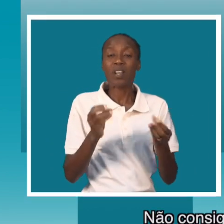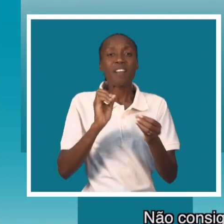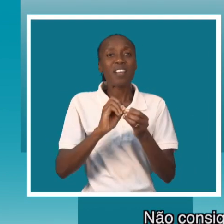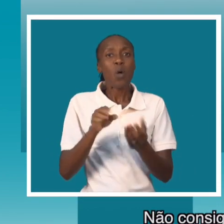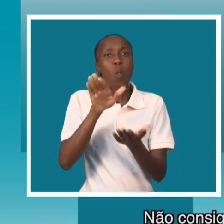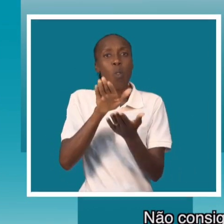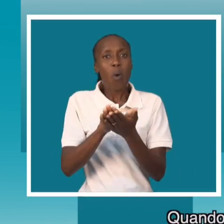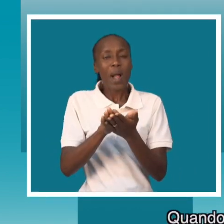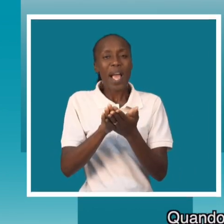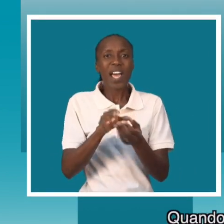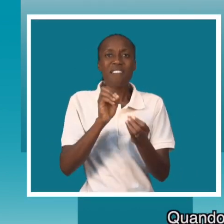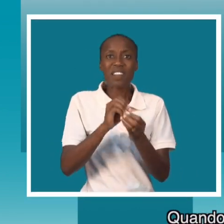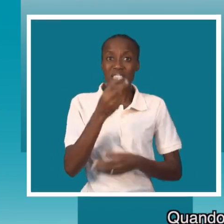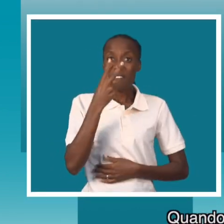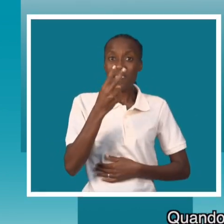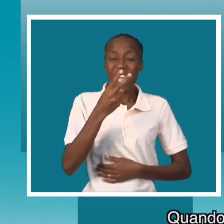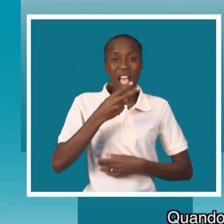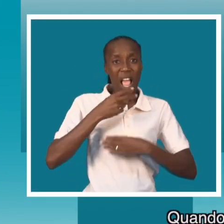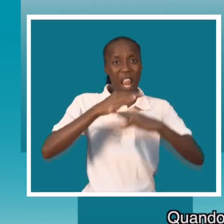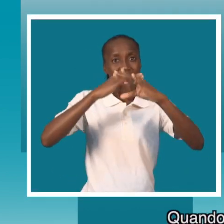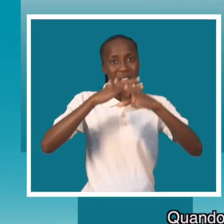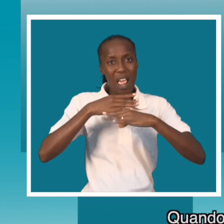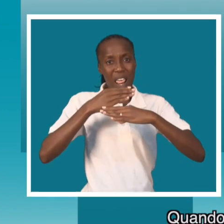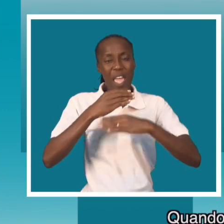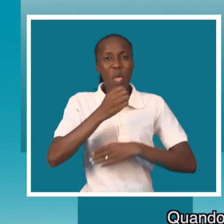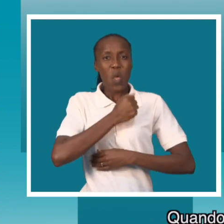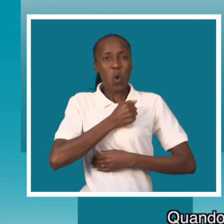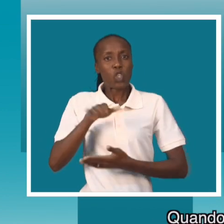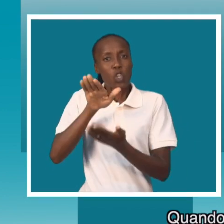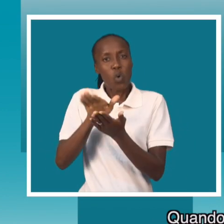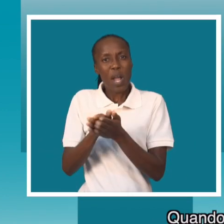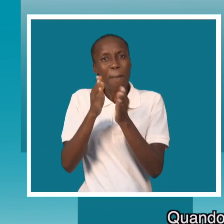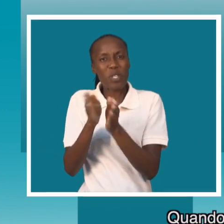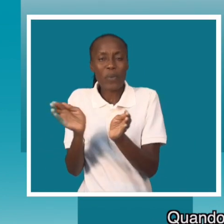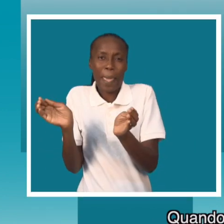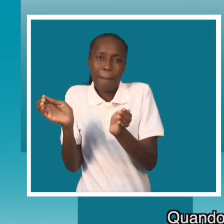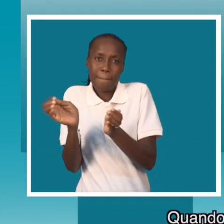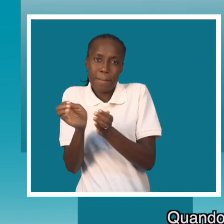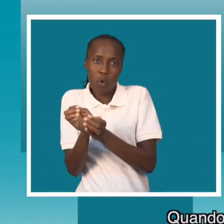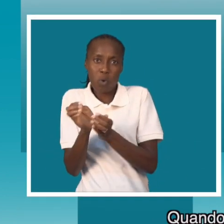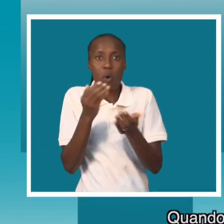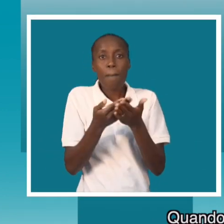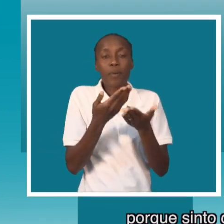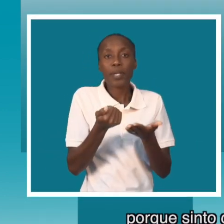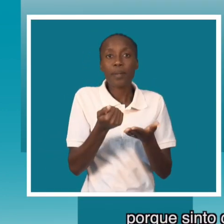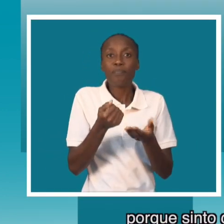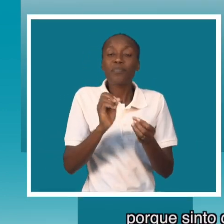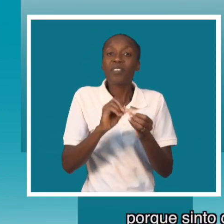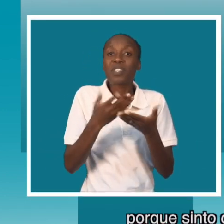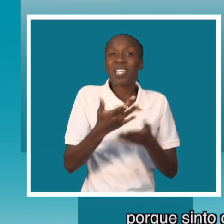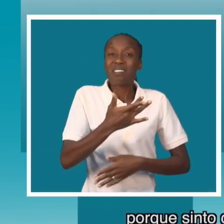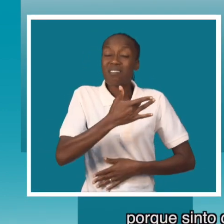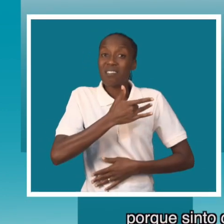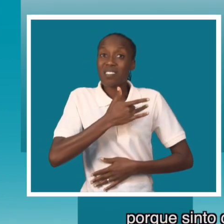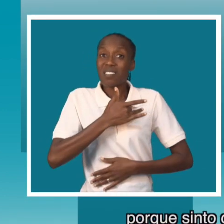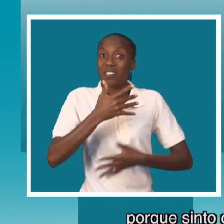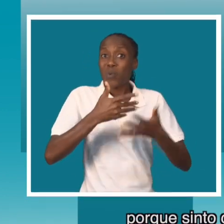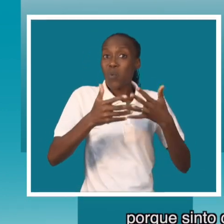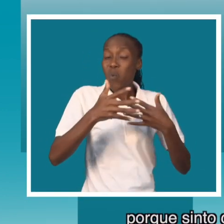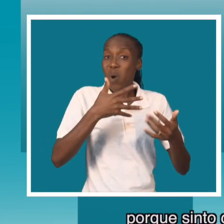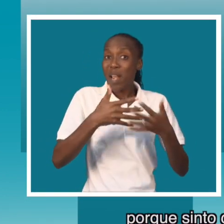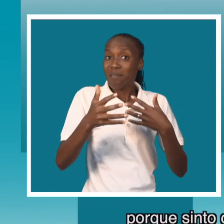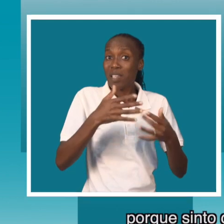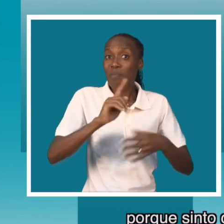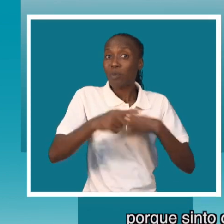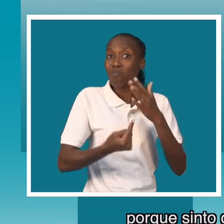estará lá muita gente. Quando vou aos shows, prefiro sempre ficar em lugares que tenha menos gente. Porque